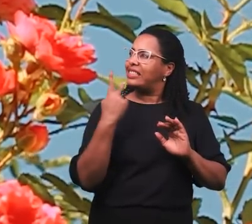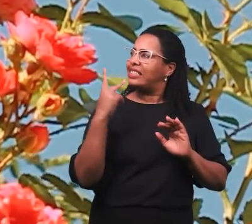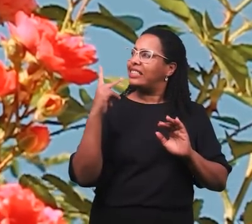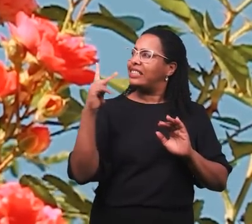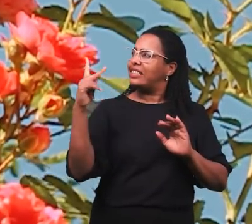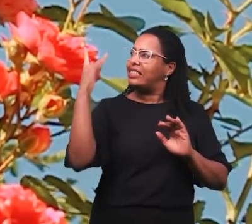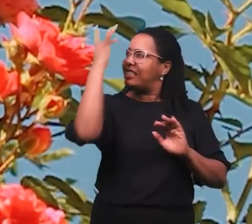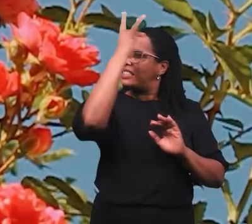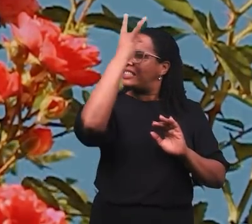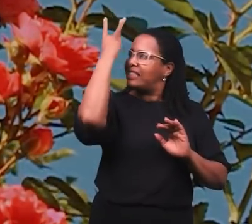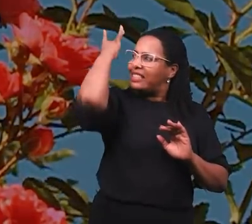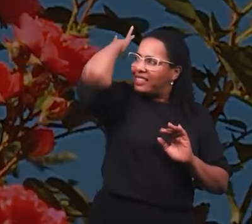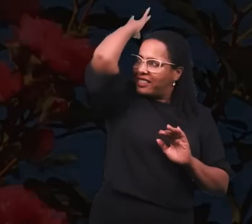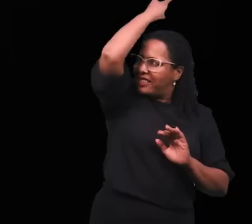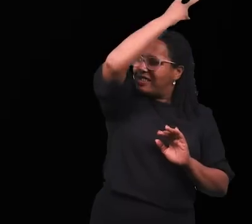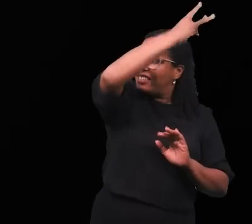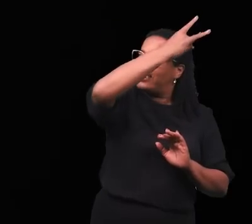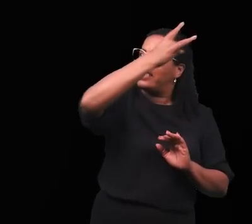Senhor,